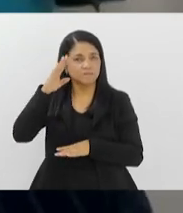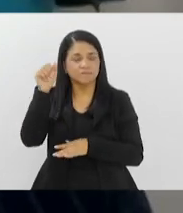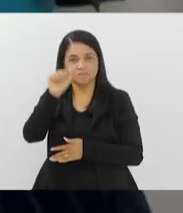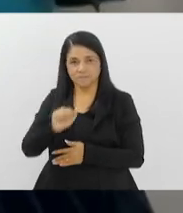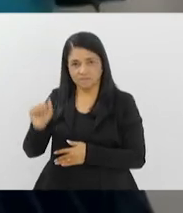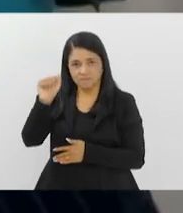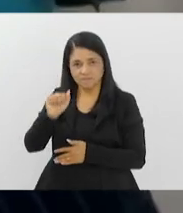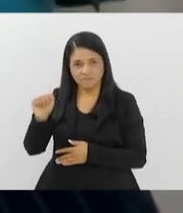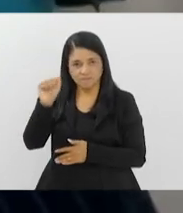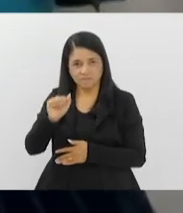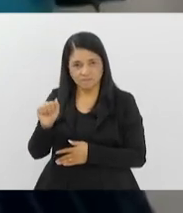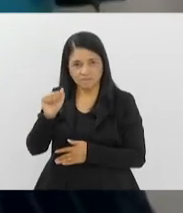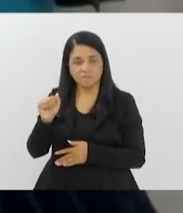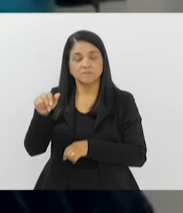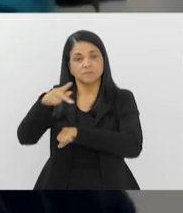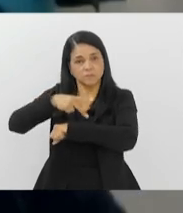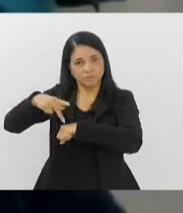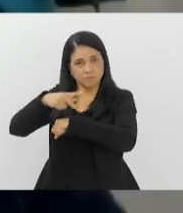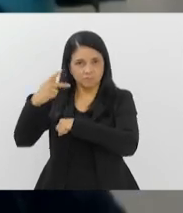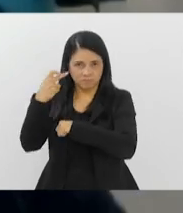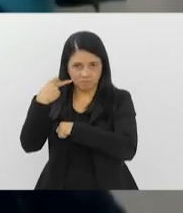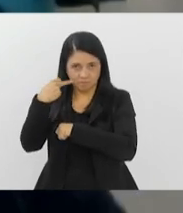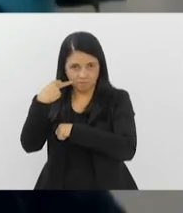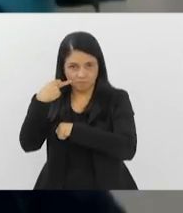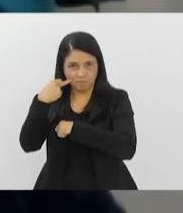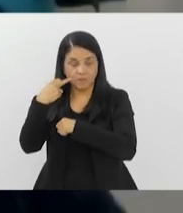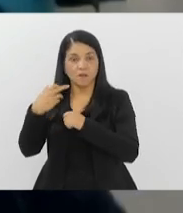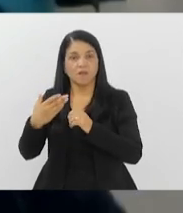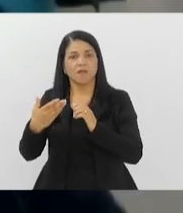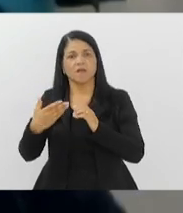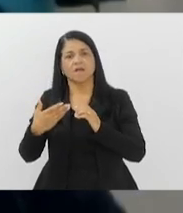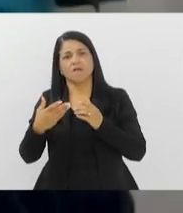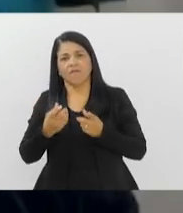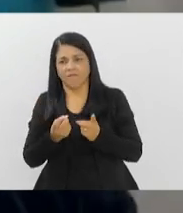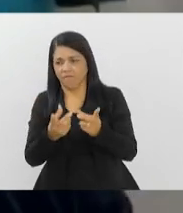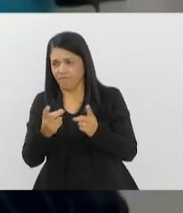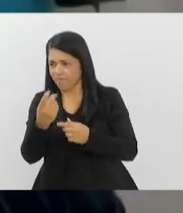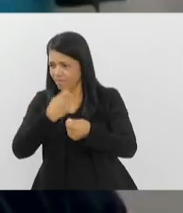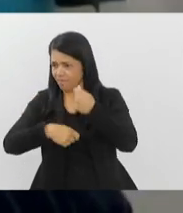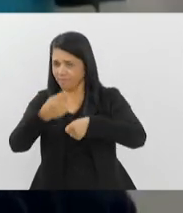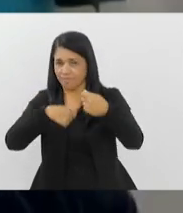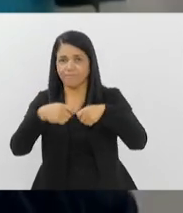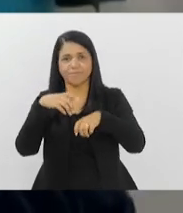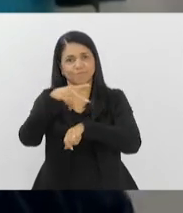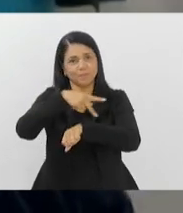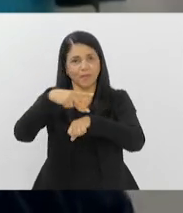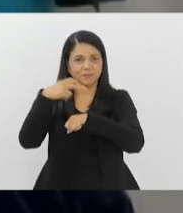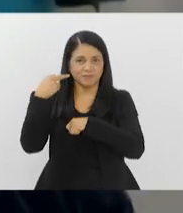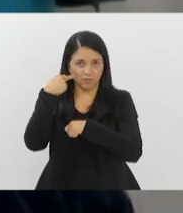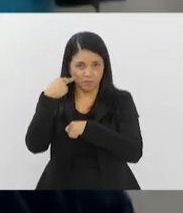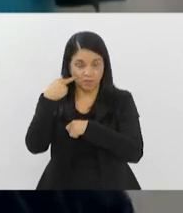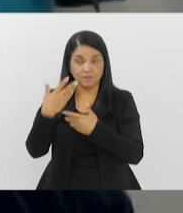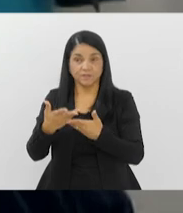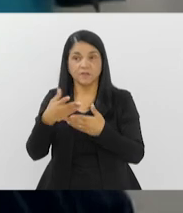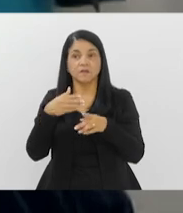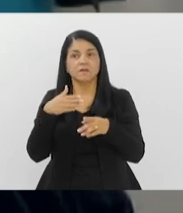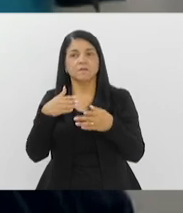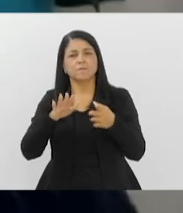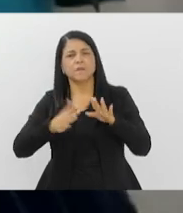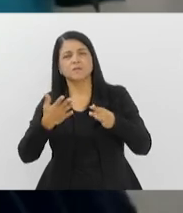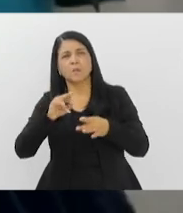associações do nosso país e das principais câmaras de comércio no nosso país. A Filda teve